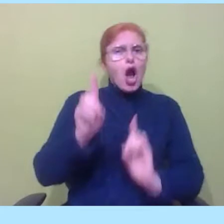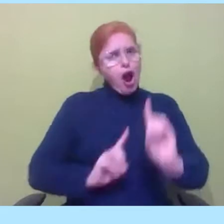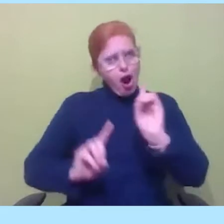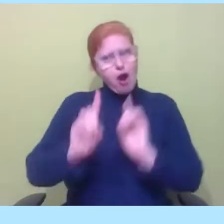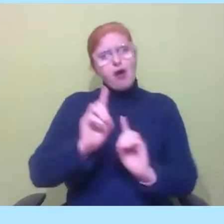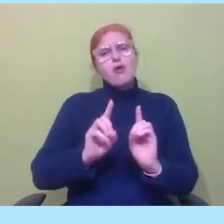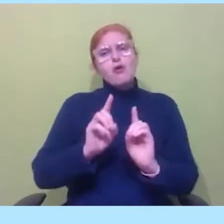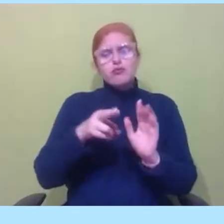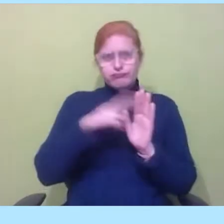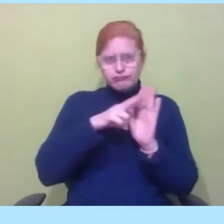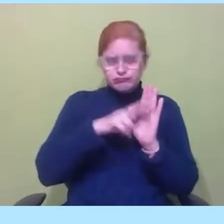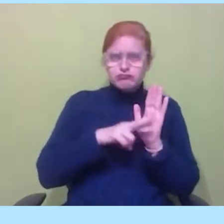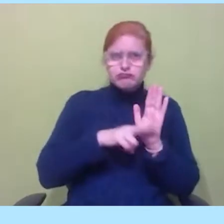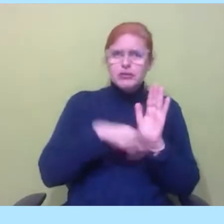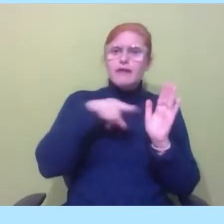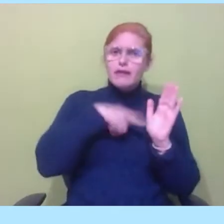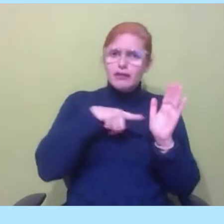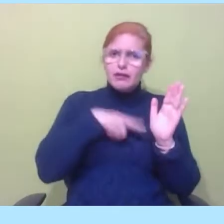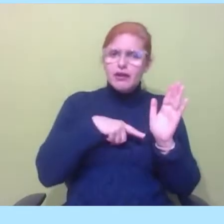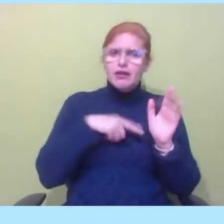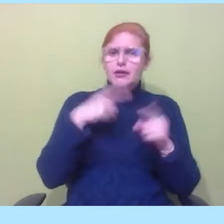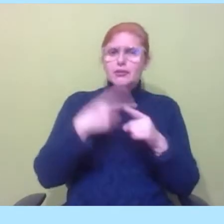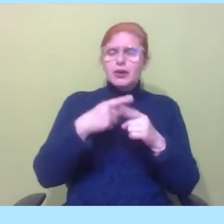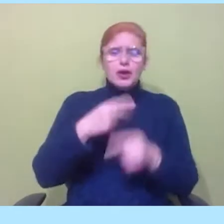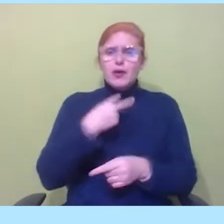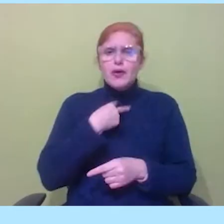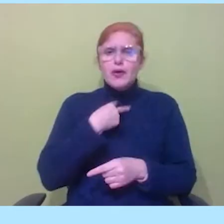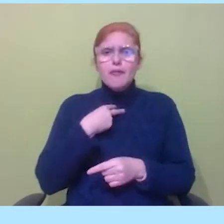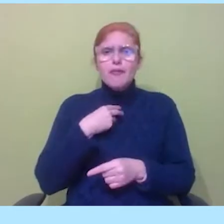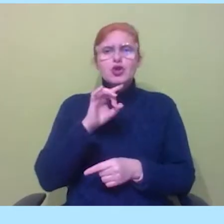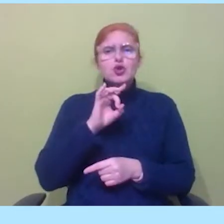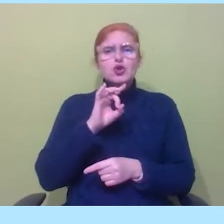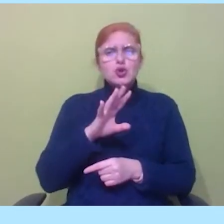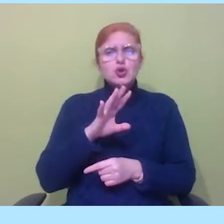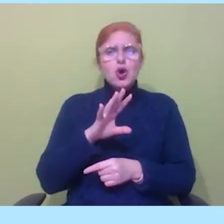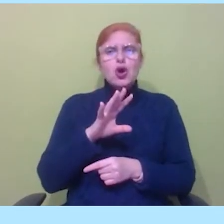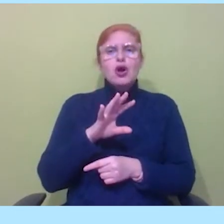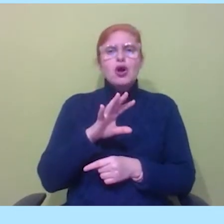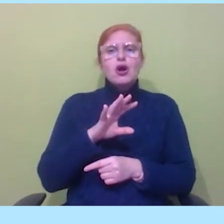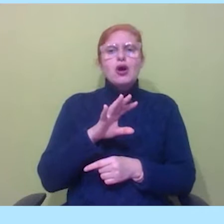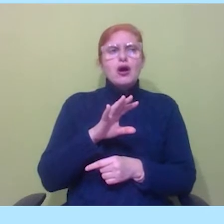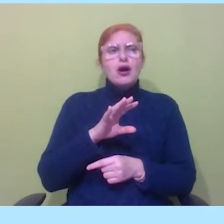protocolos, porque a gente também não pode deixar só na mão da indivídua,